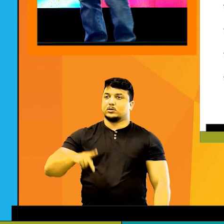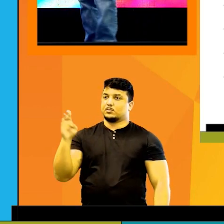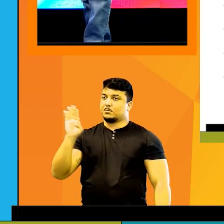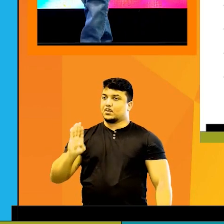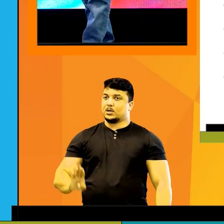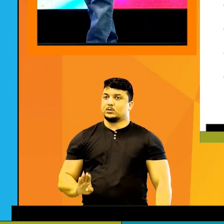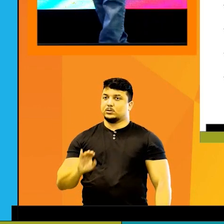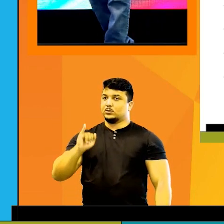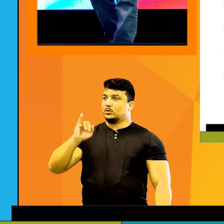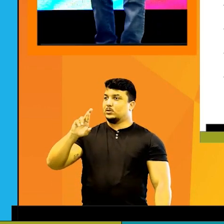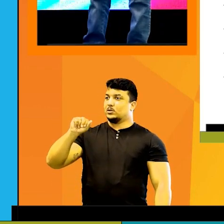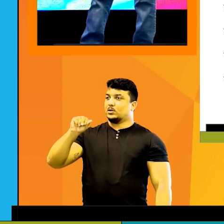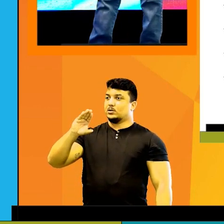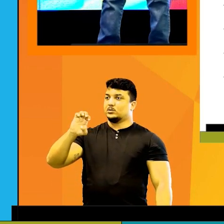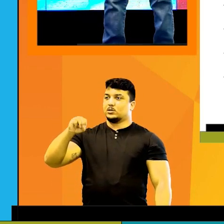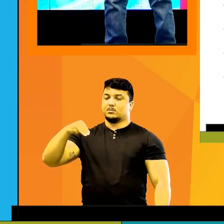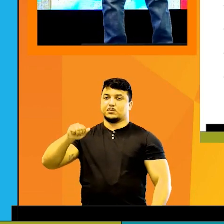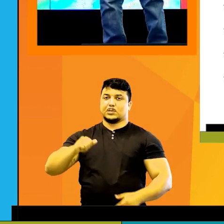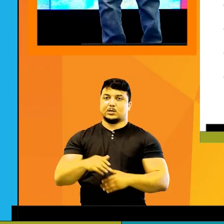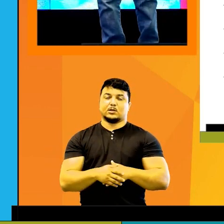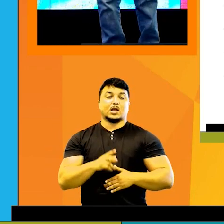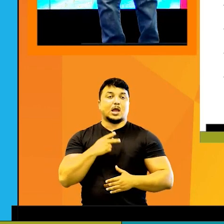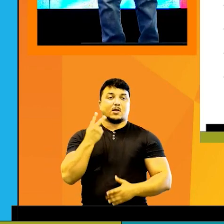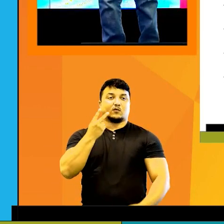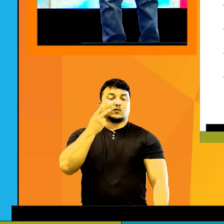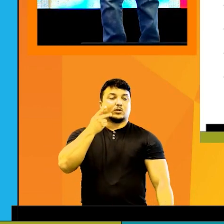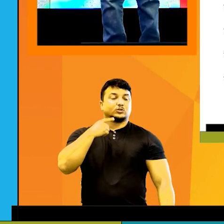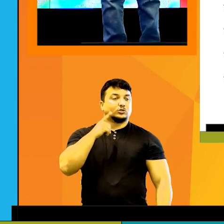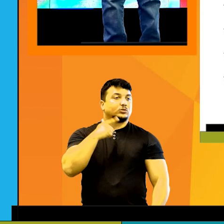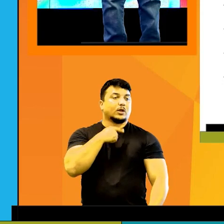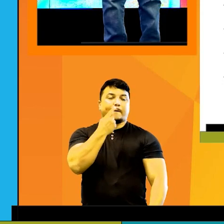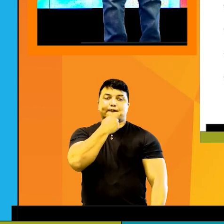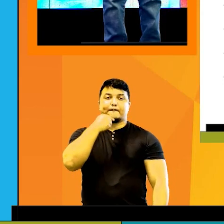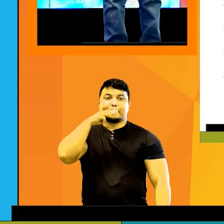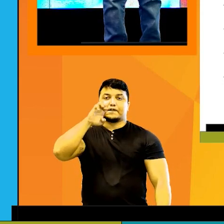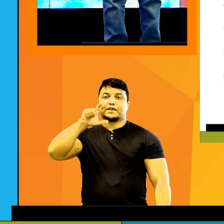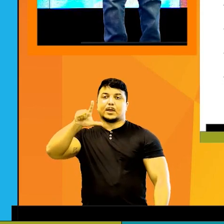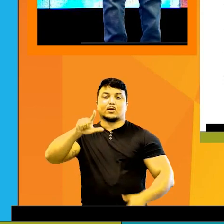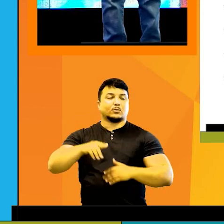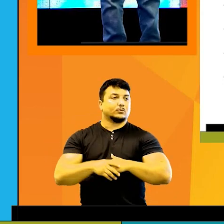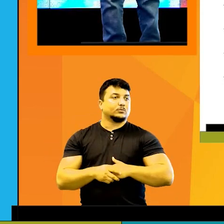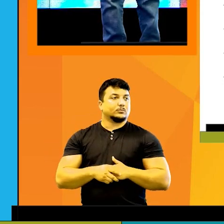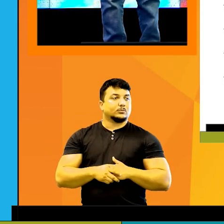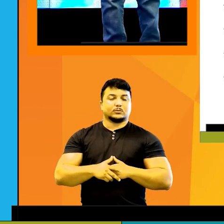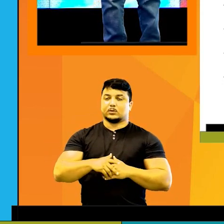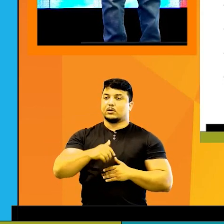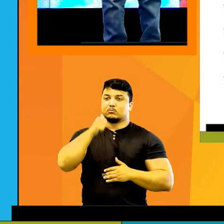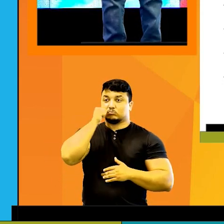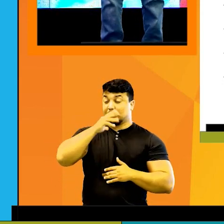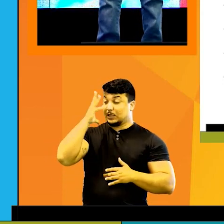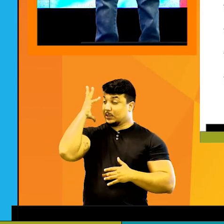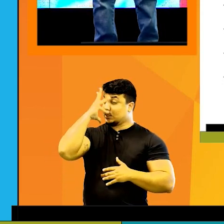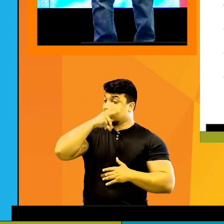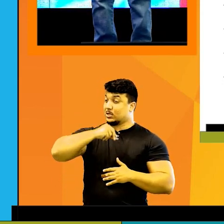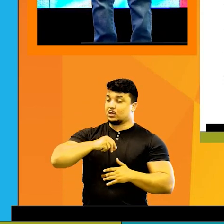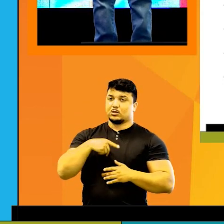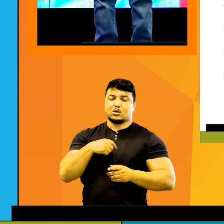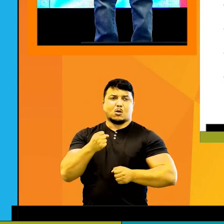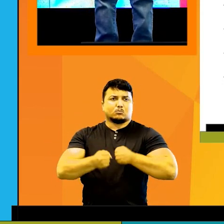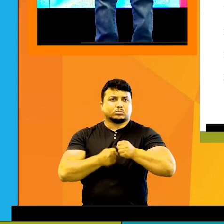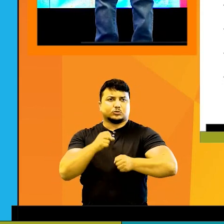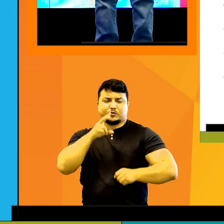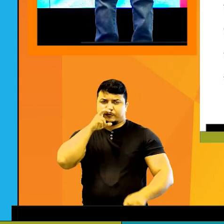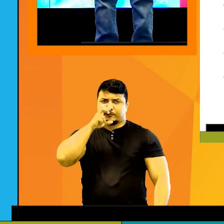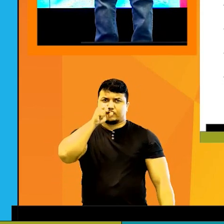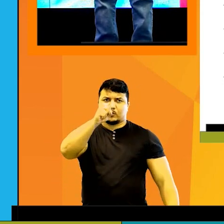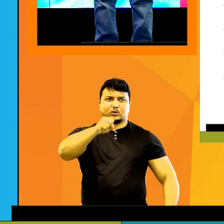brasileira, Iracema, a virgem dos lábios de mel, uma linda índia, que corria mais do